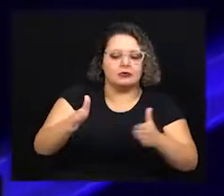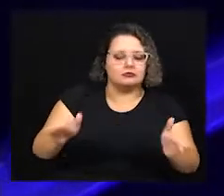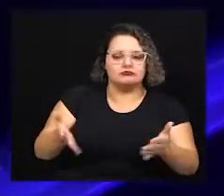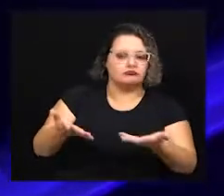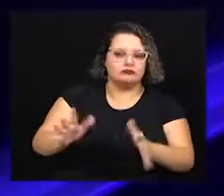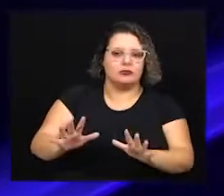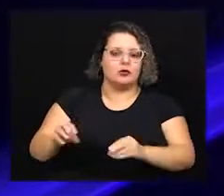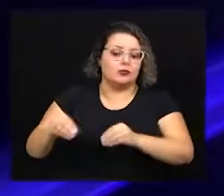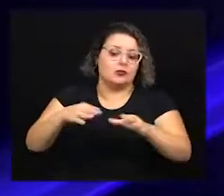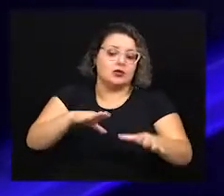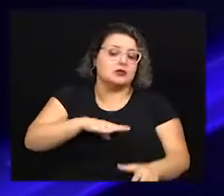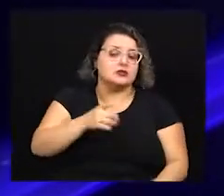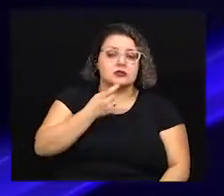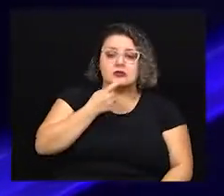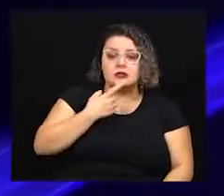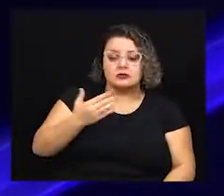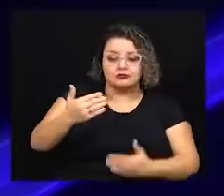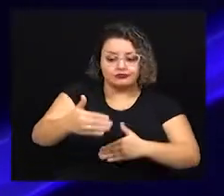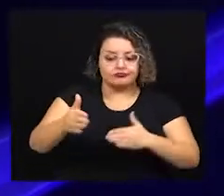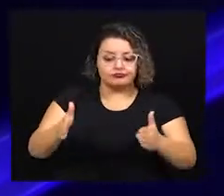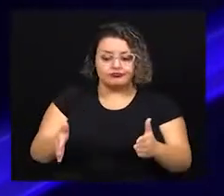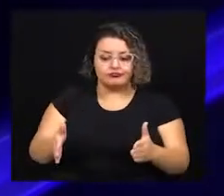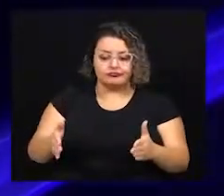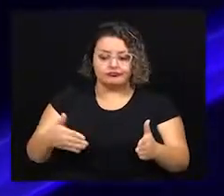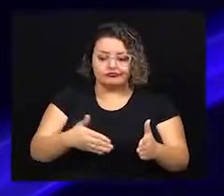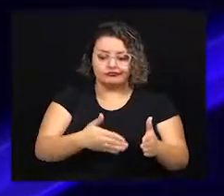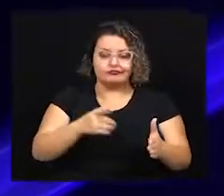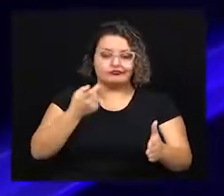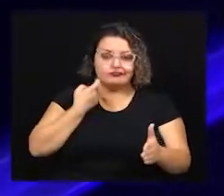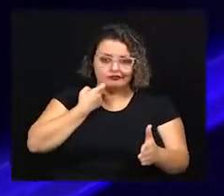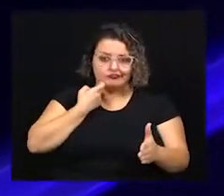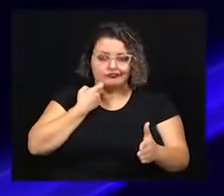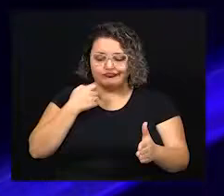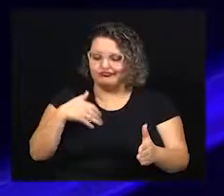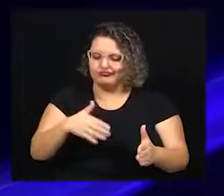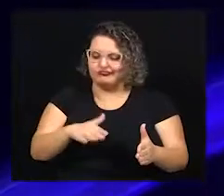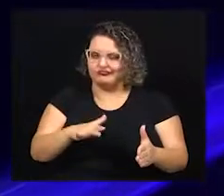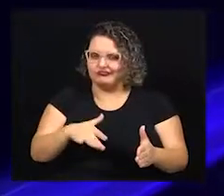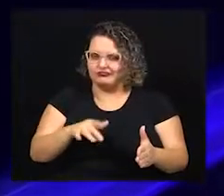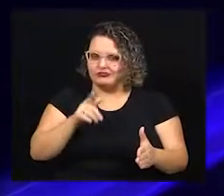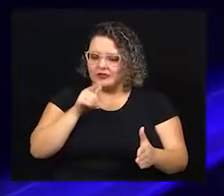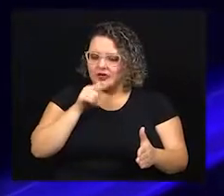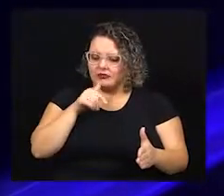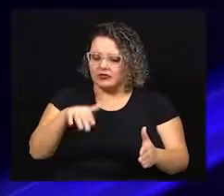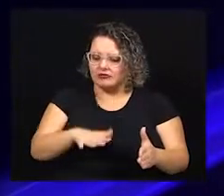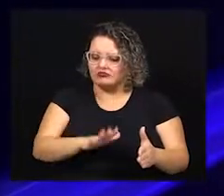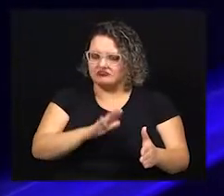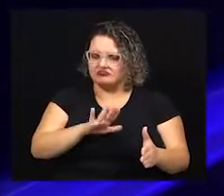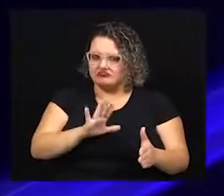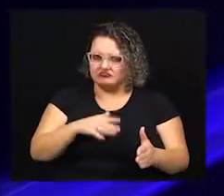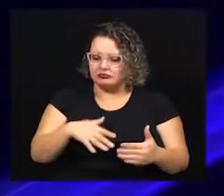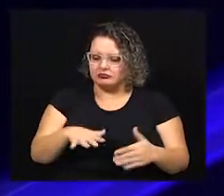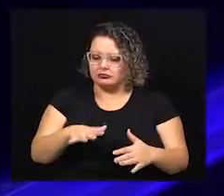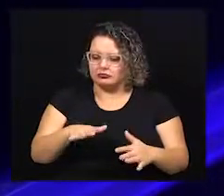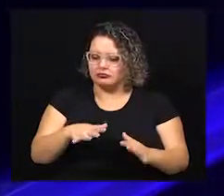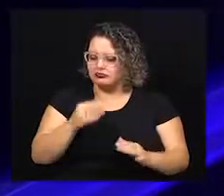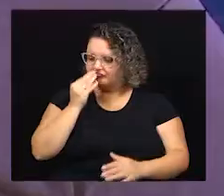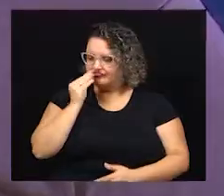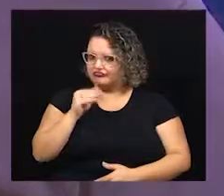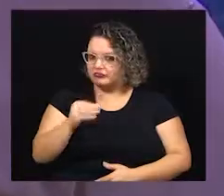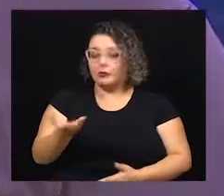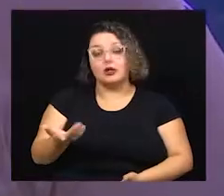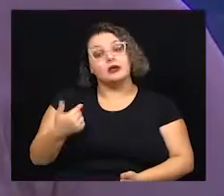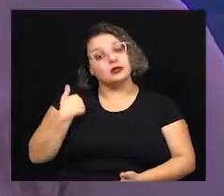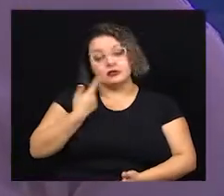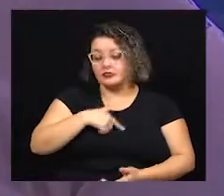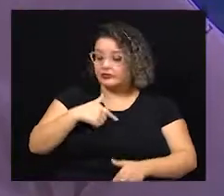mudar de cidade, então o aquário é a primeira coisa que ele corta. Tá? Mas esse é o meu trabalho, é o trabalho do dia a dia da